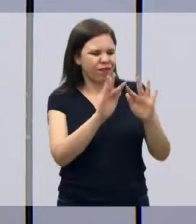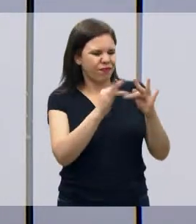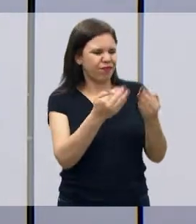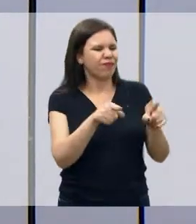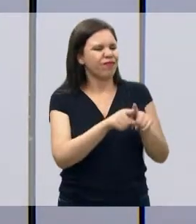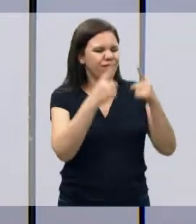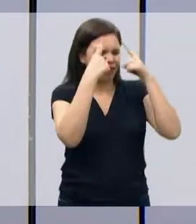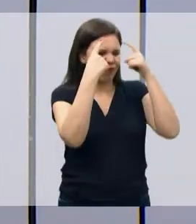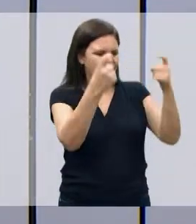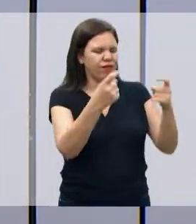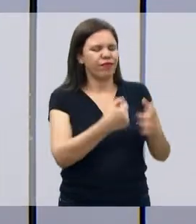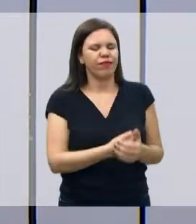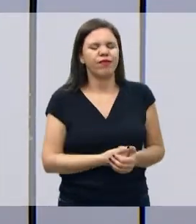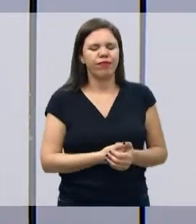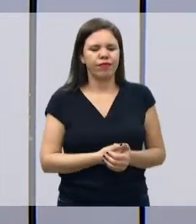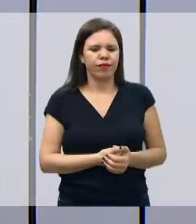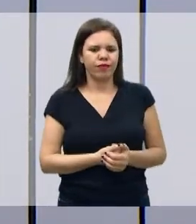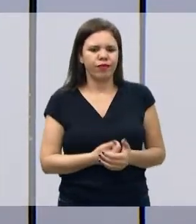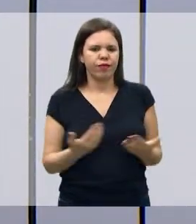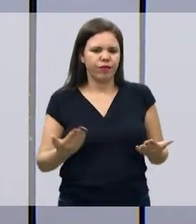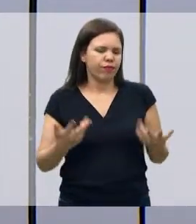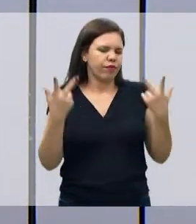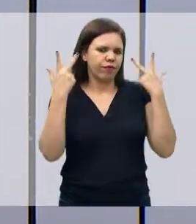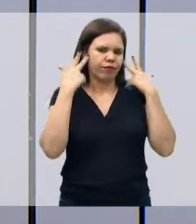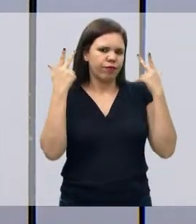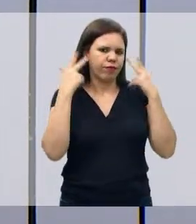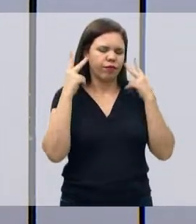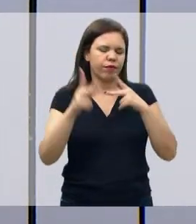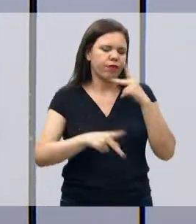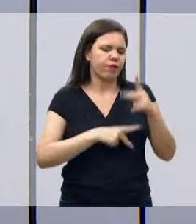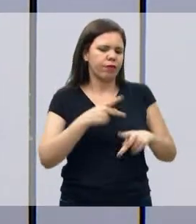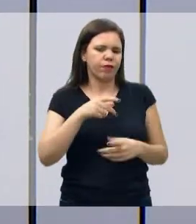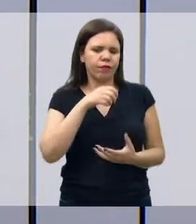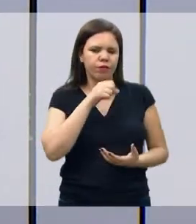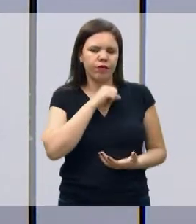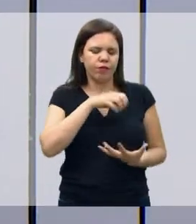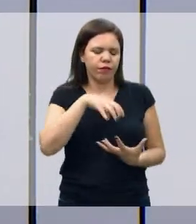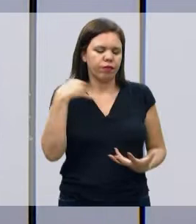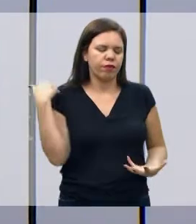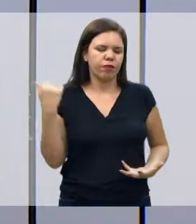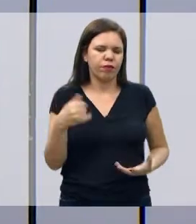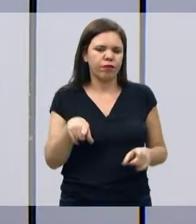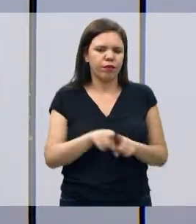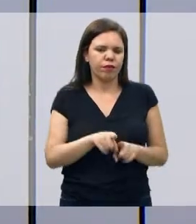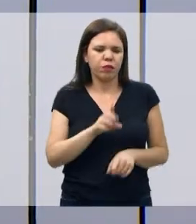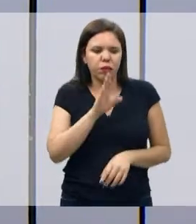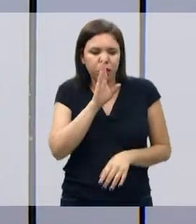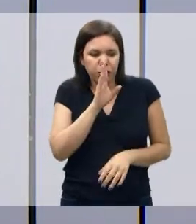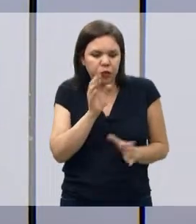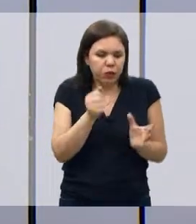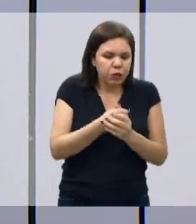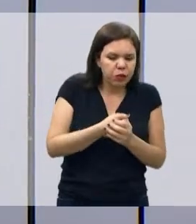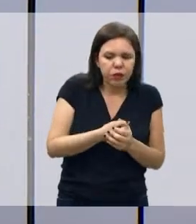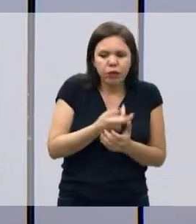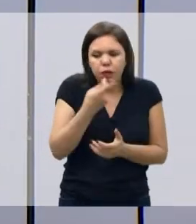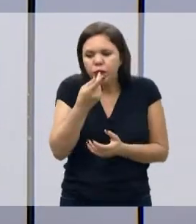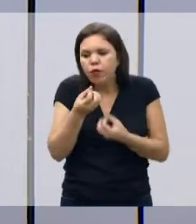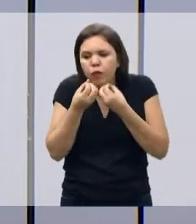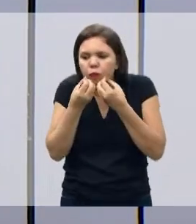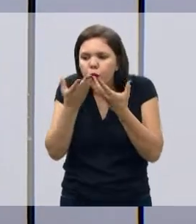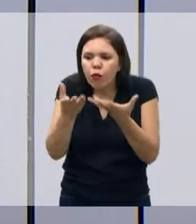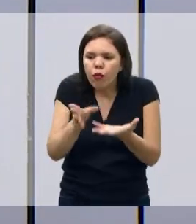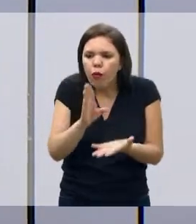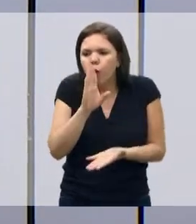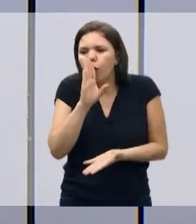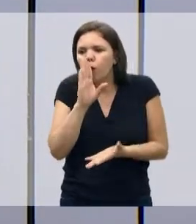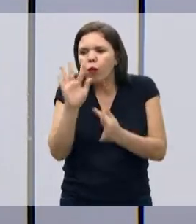mesmo, a violência do idoso. Hoje é muito comum o idoso e ele fica reprimido. Ele não fala para os